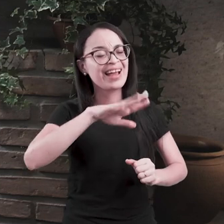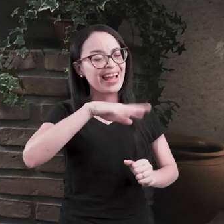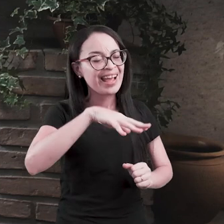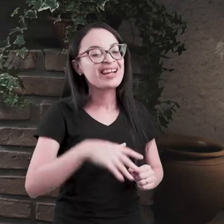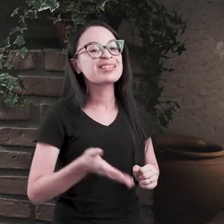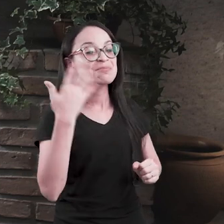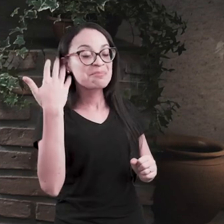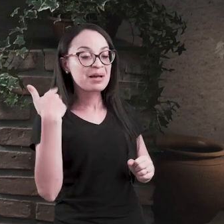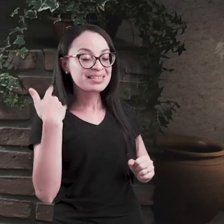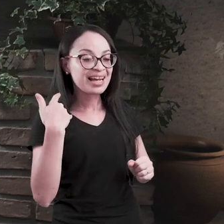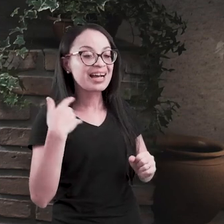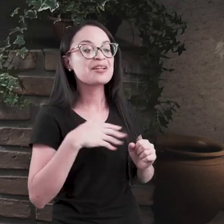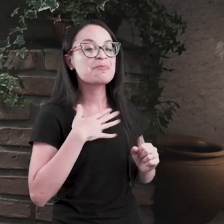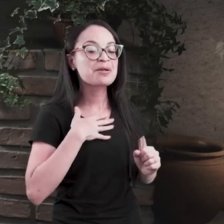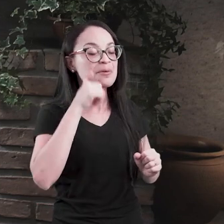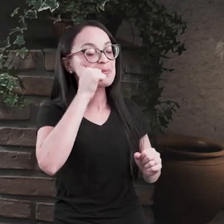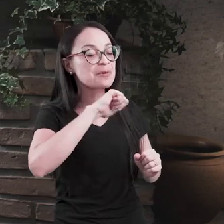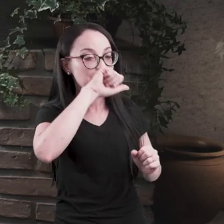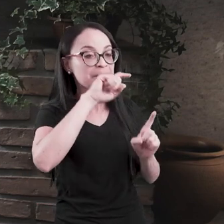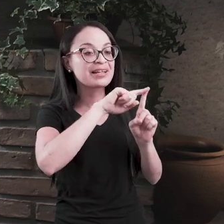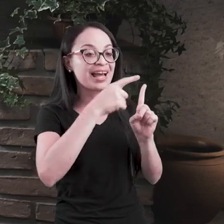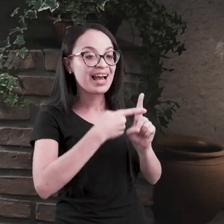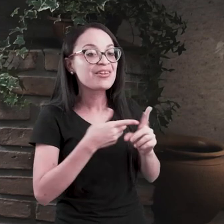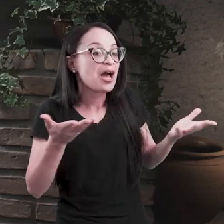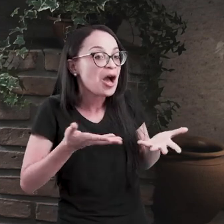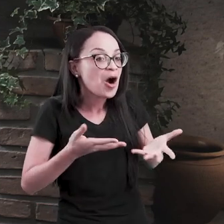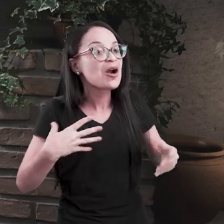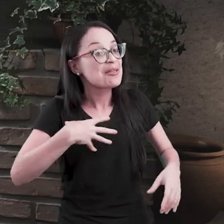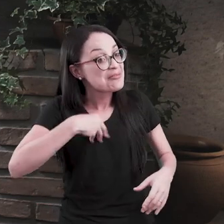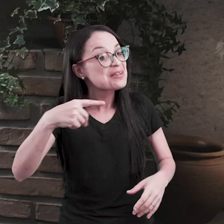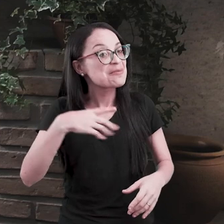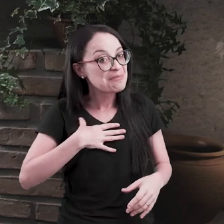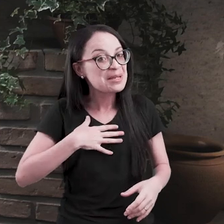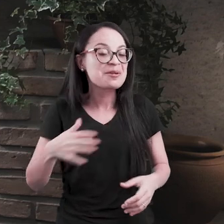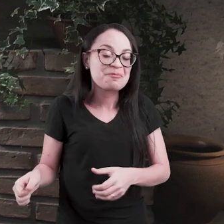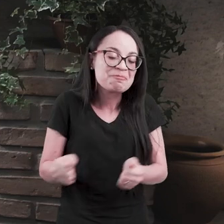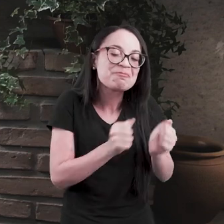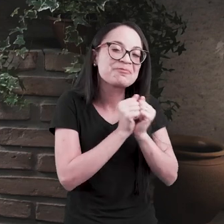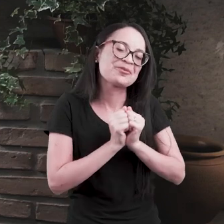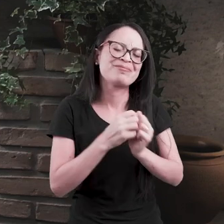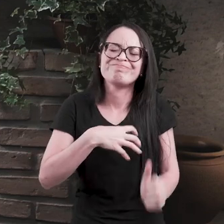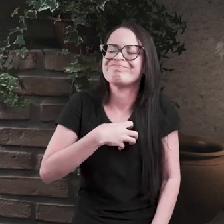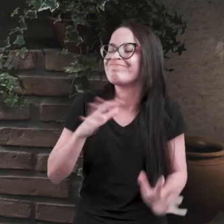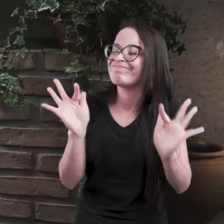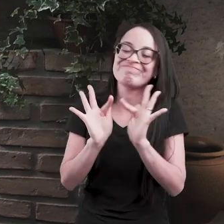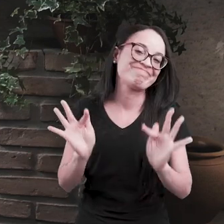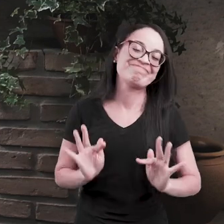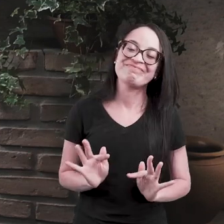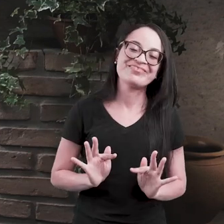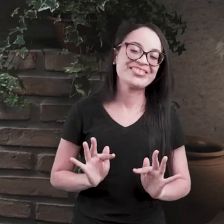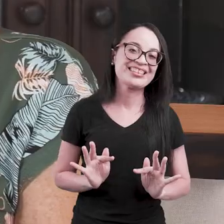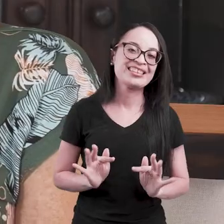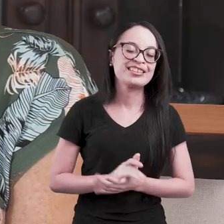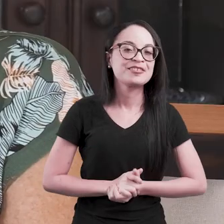eu comecei a tomar mingau na barriga da minha mãe e hoje estou trazendo meus filhos. Isso para mim é muito prazeroso, não